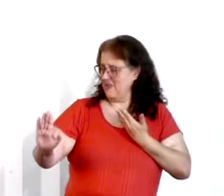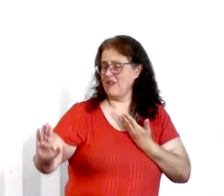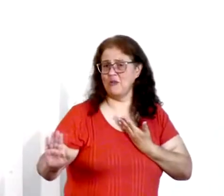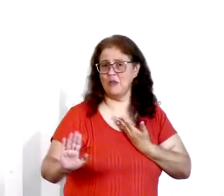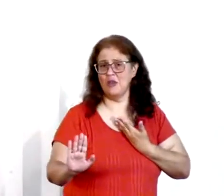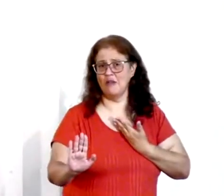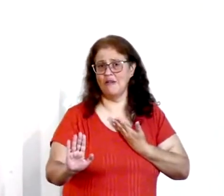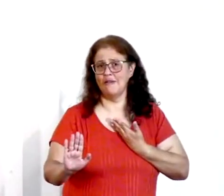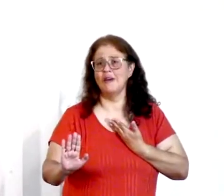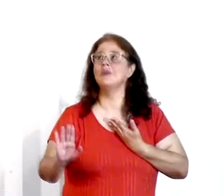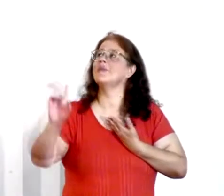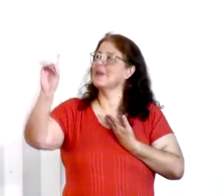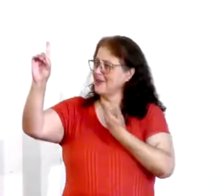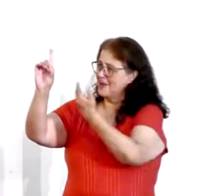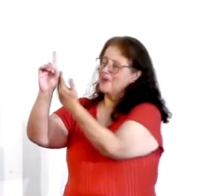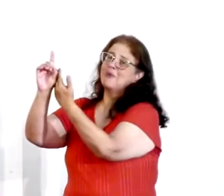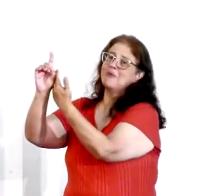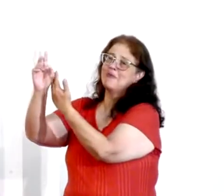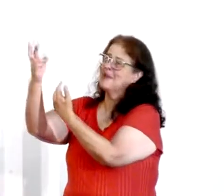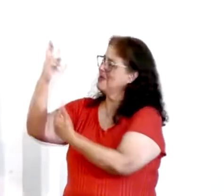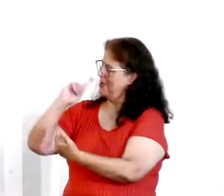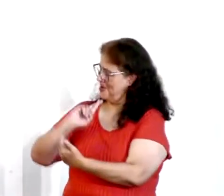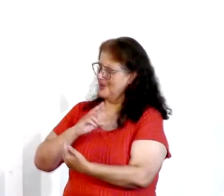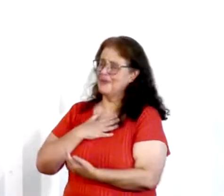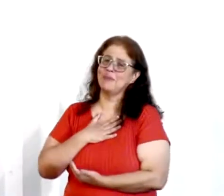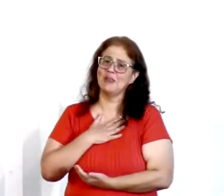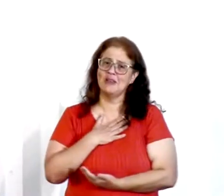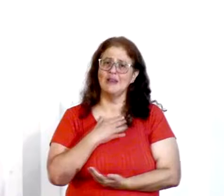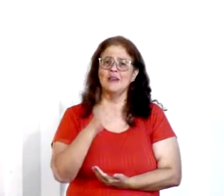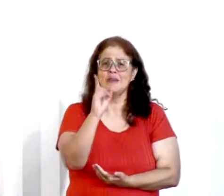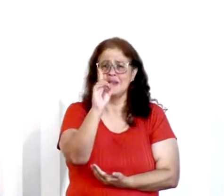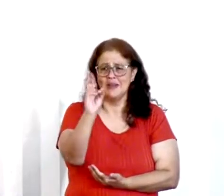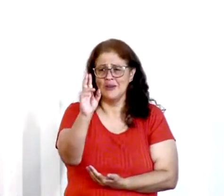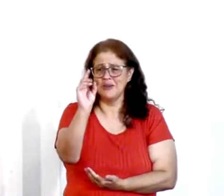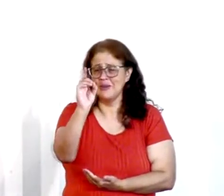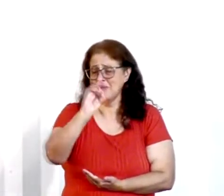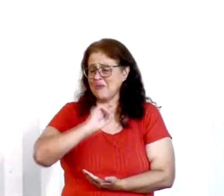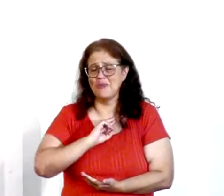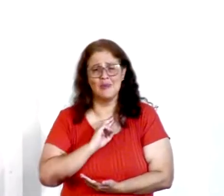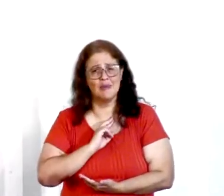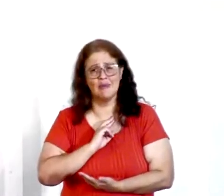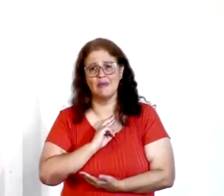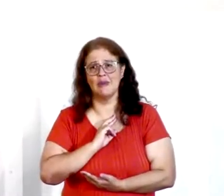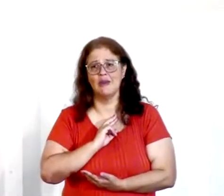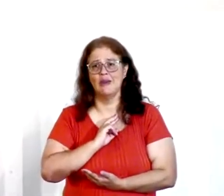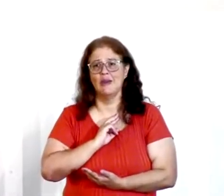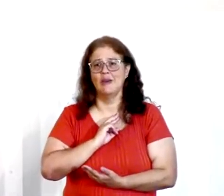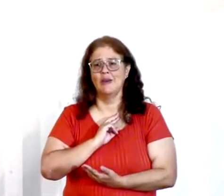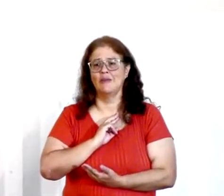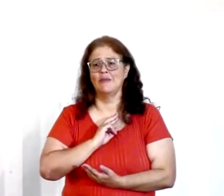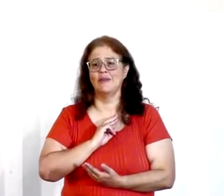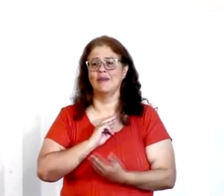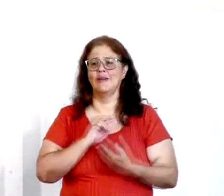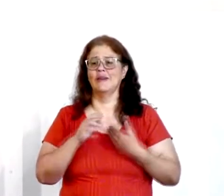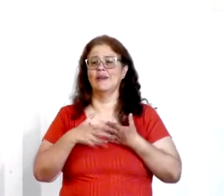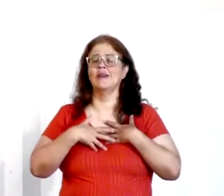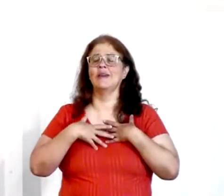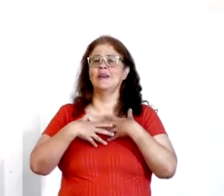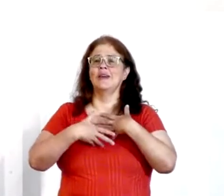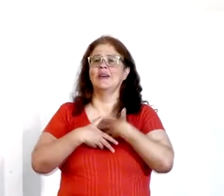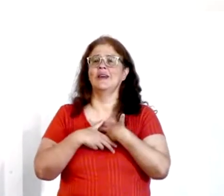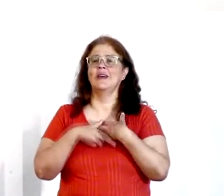meu lamento, o Senhor ouviu a minha súplica, o Senhor acolhe a